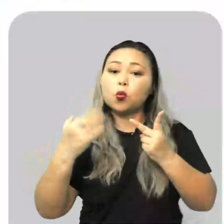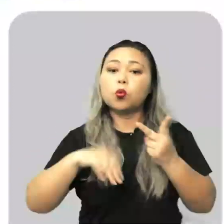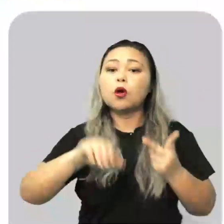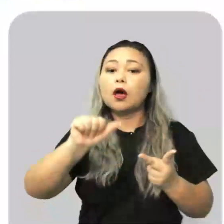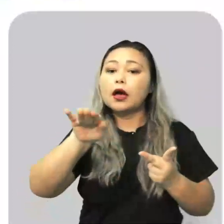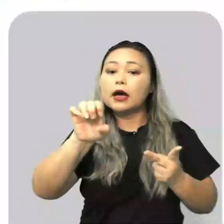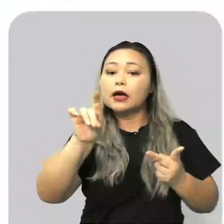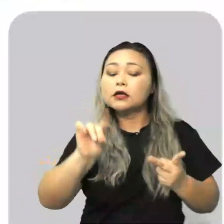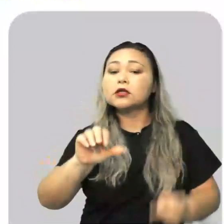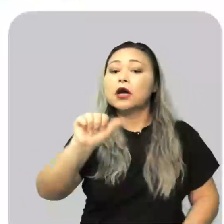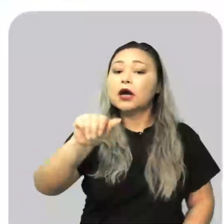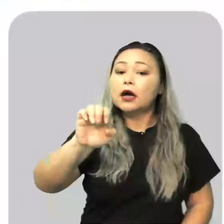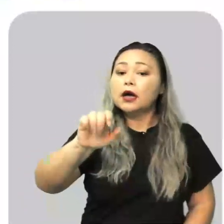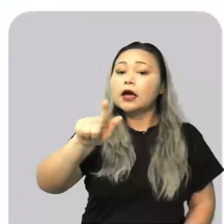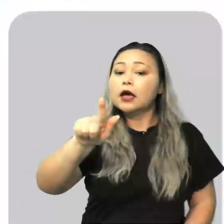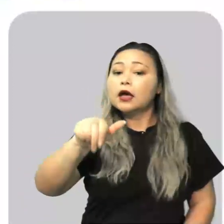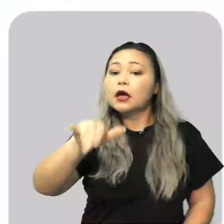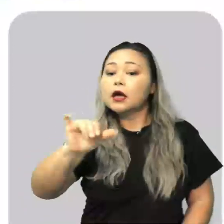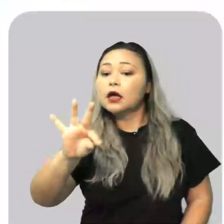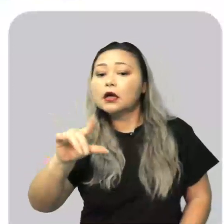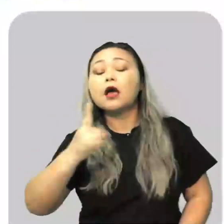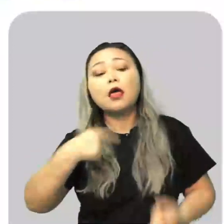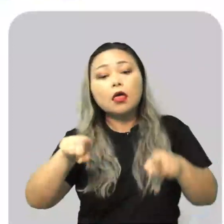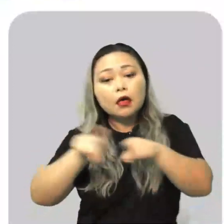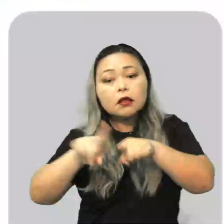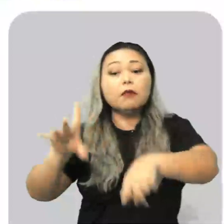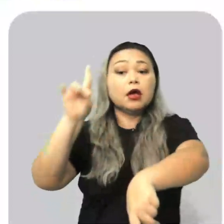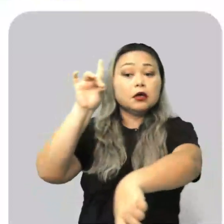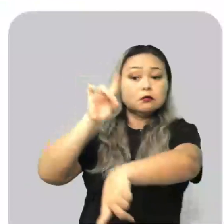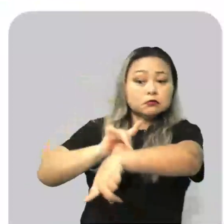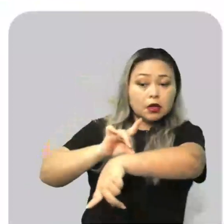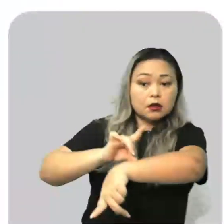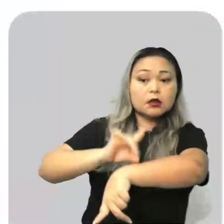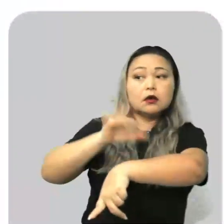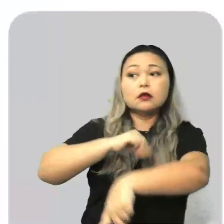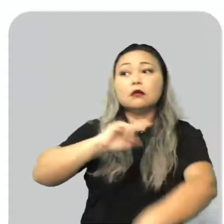Aedes aegypti, né, que também é o vetor da dengue e da chikungunya.